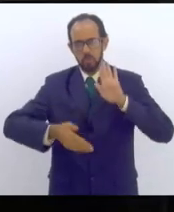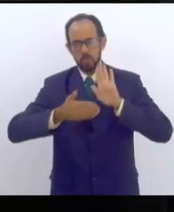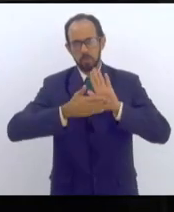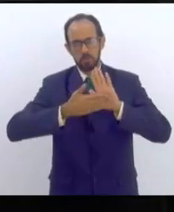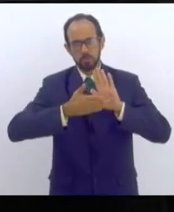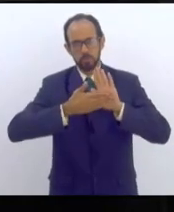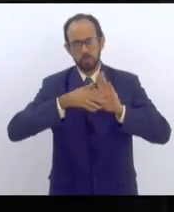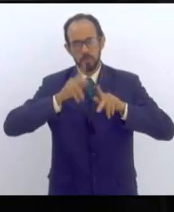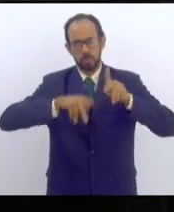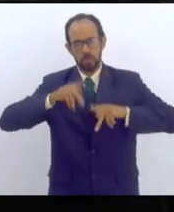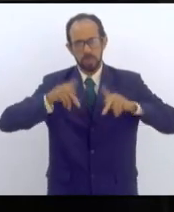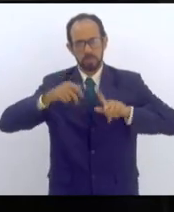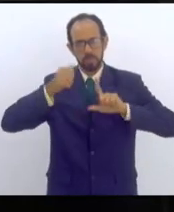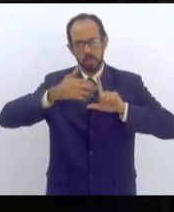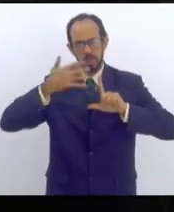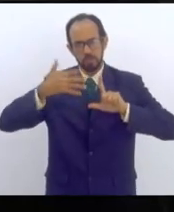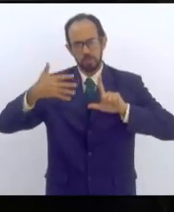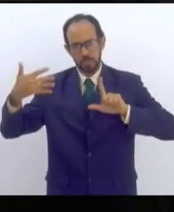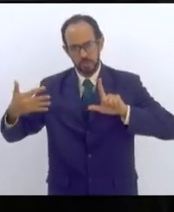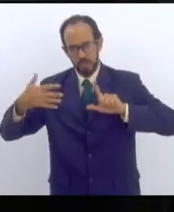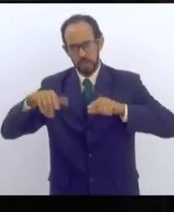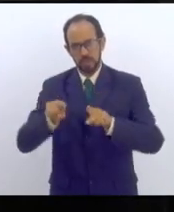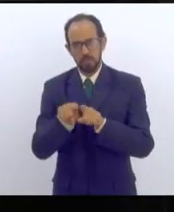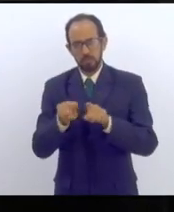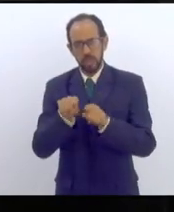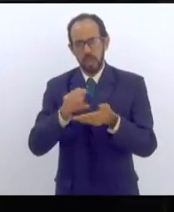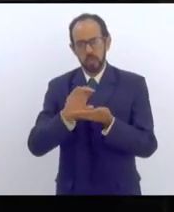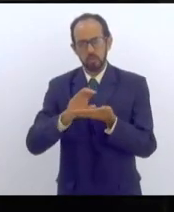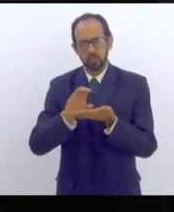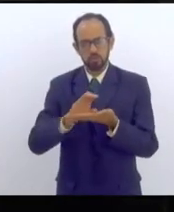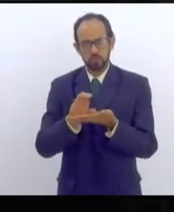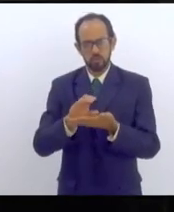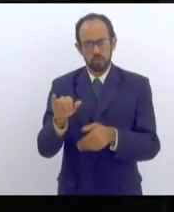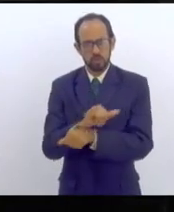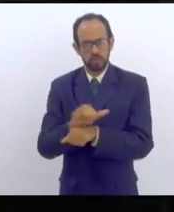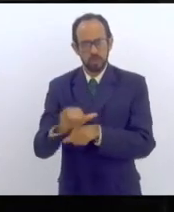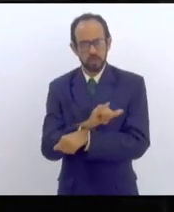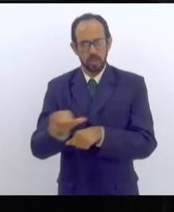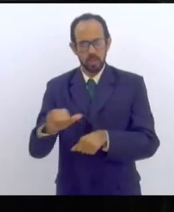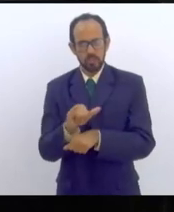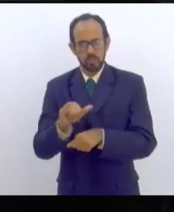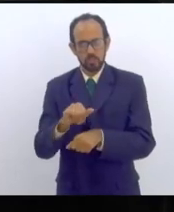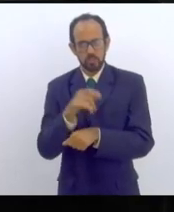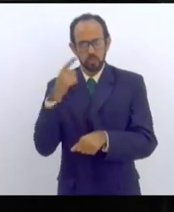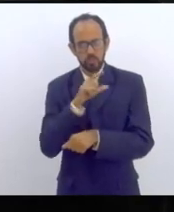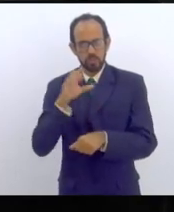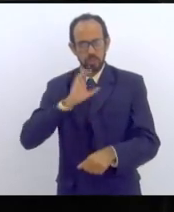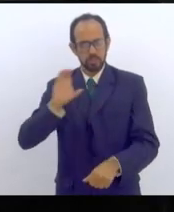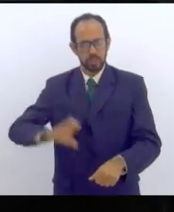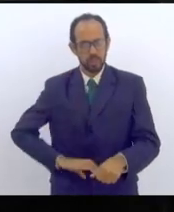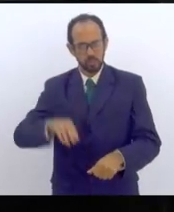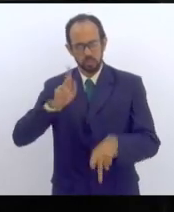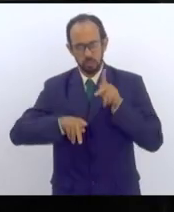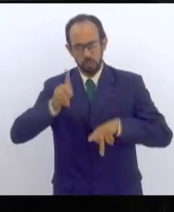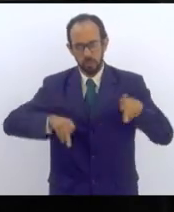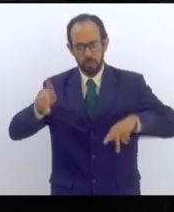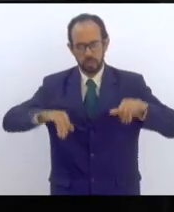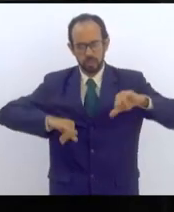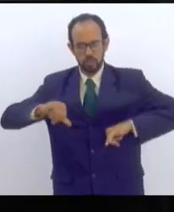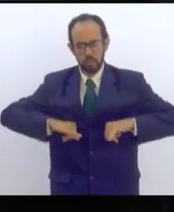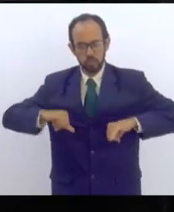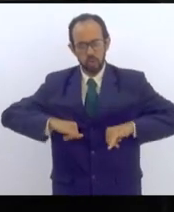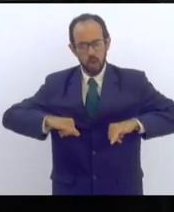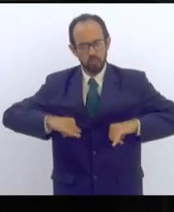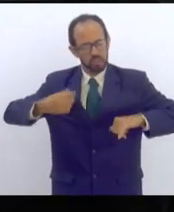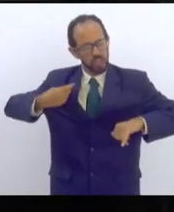a população LGBTQIA+, e a constituição de mecanismos de efetivação da cidadania de uma população que sofre há